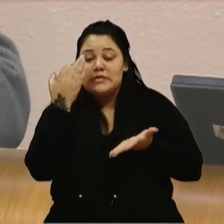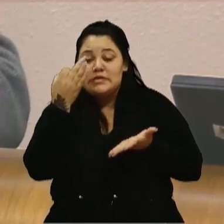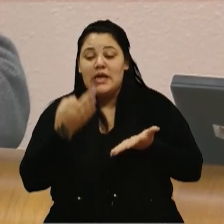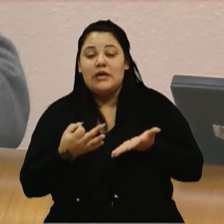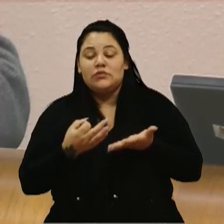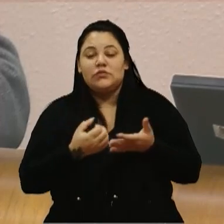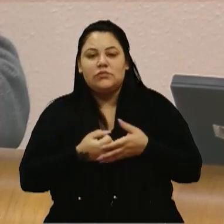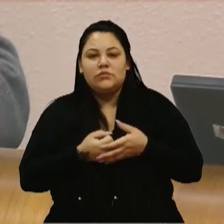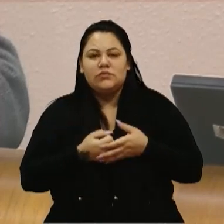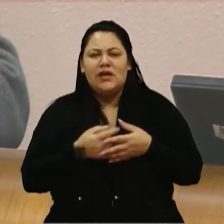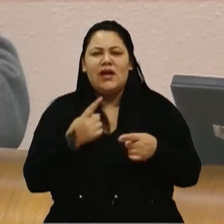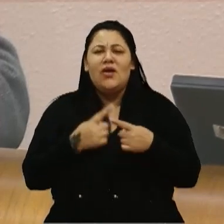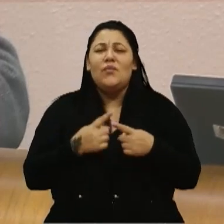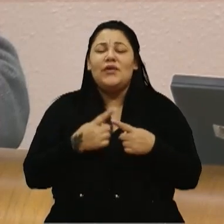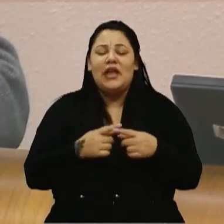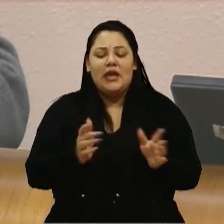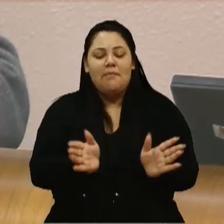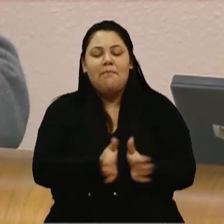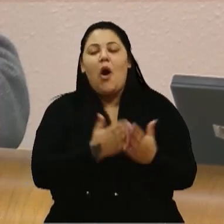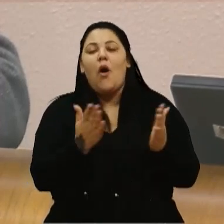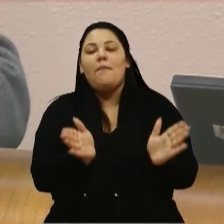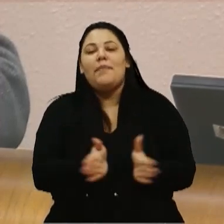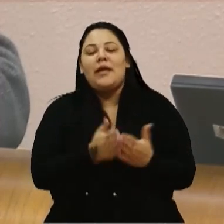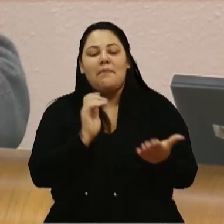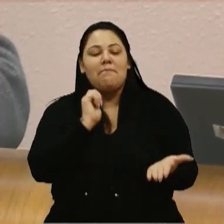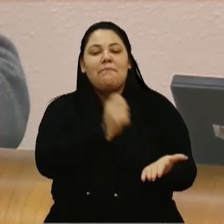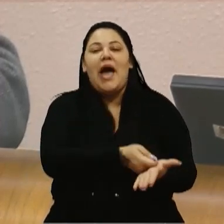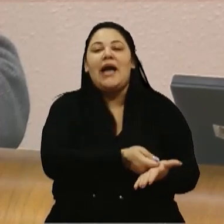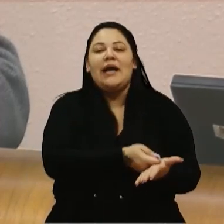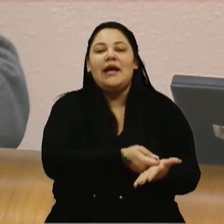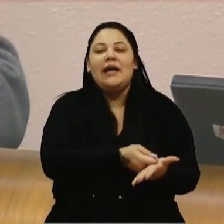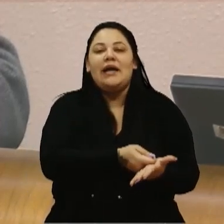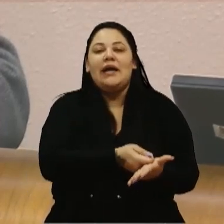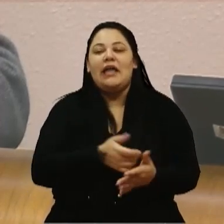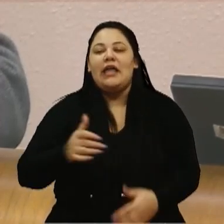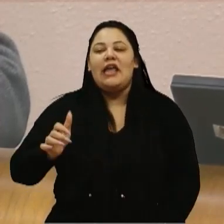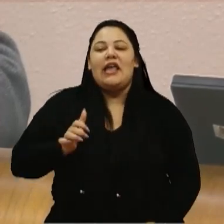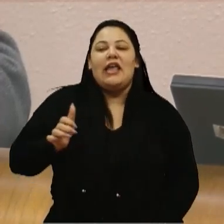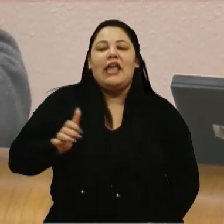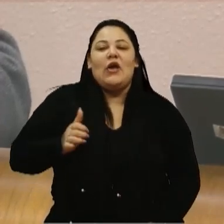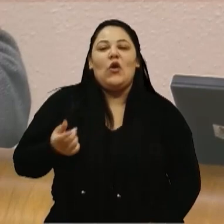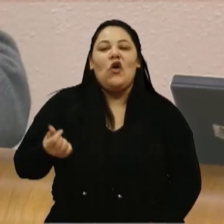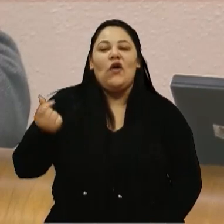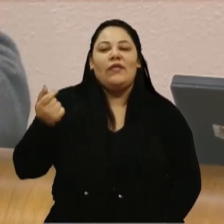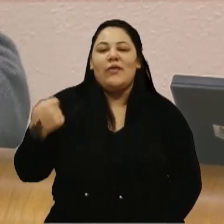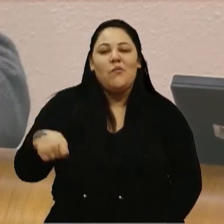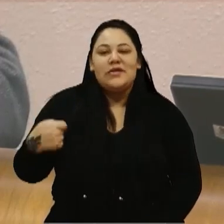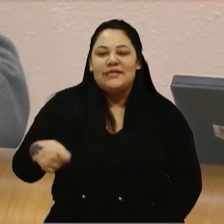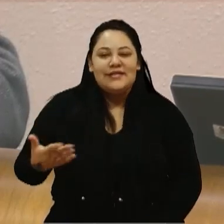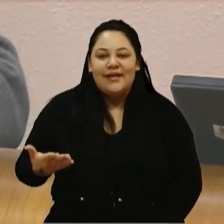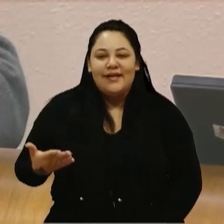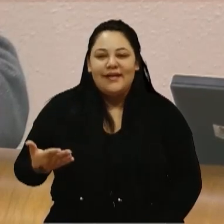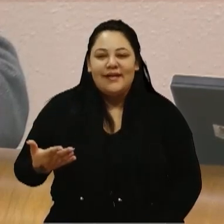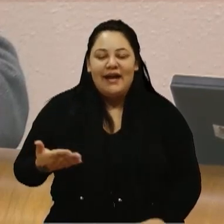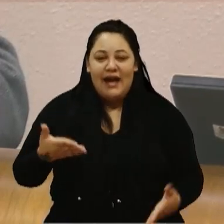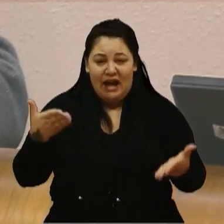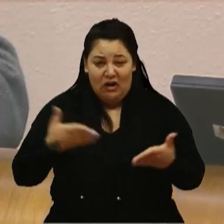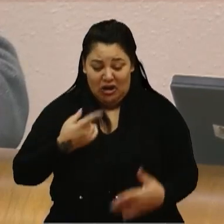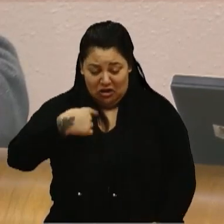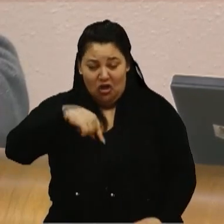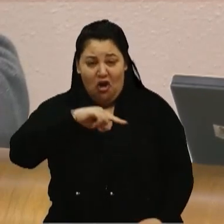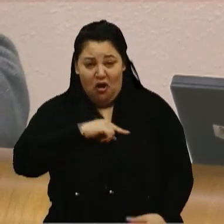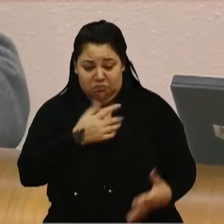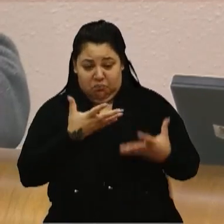E por que pobre tem que pagar calçamento e rico não precisa? Agora querem enfiar a goela abaixo do